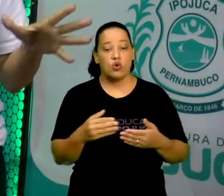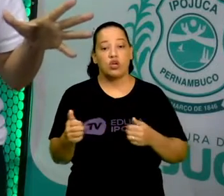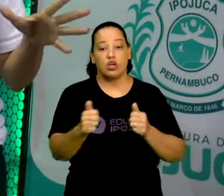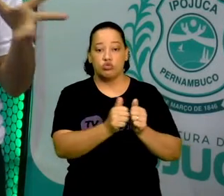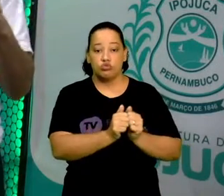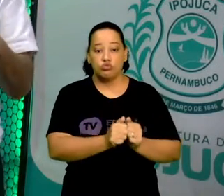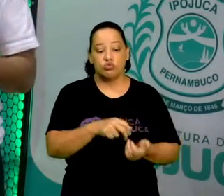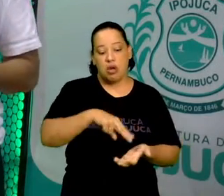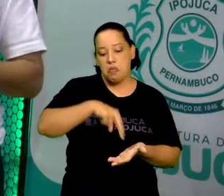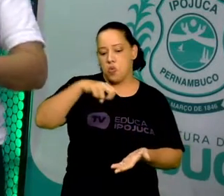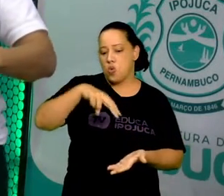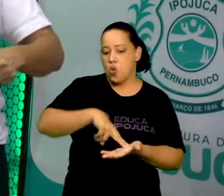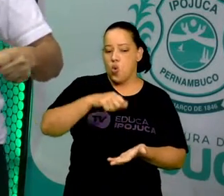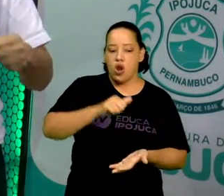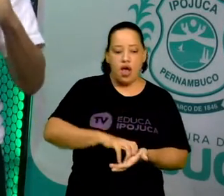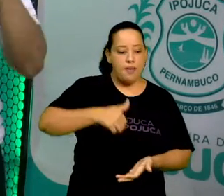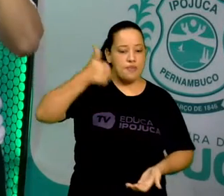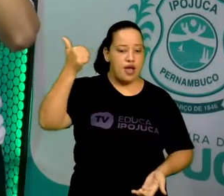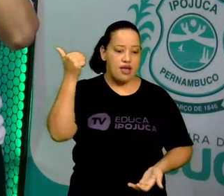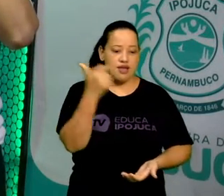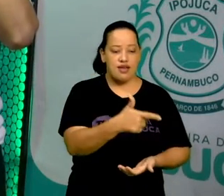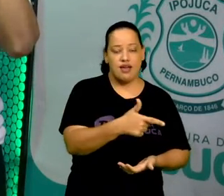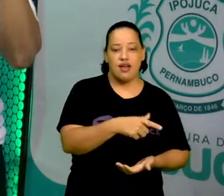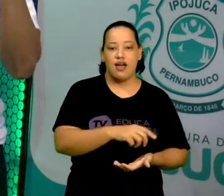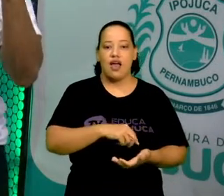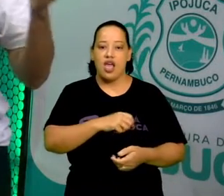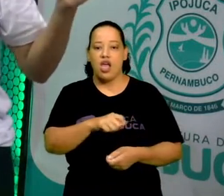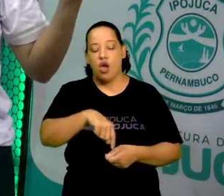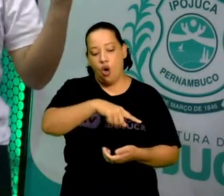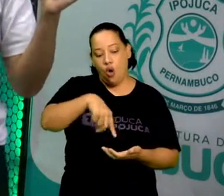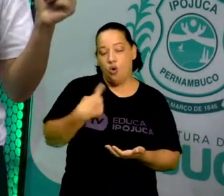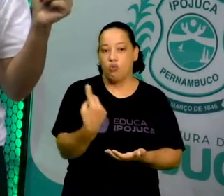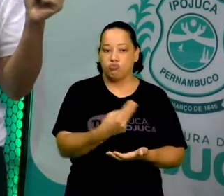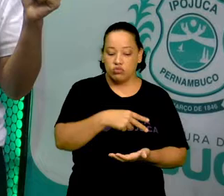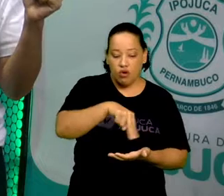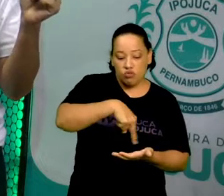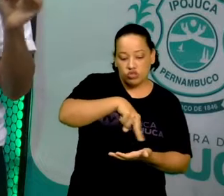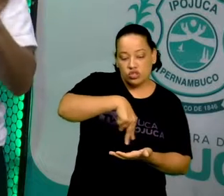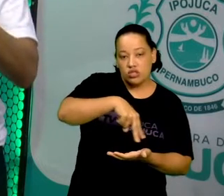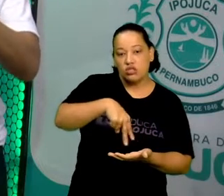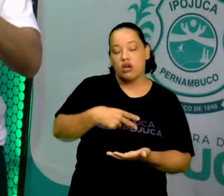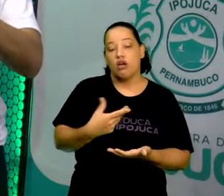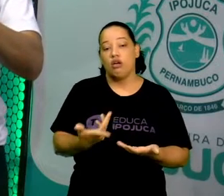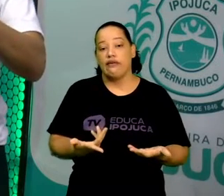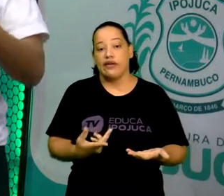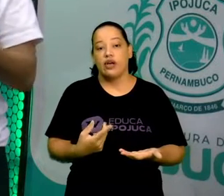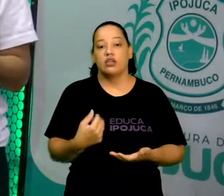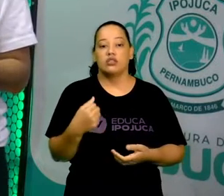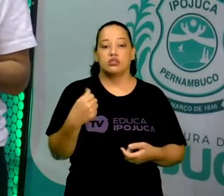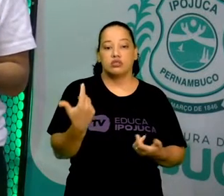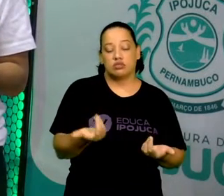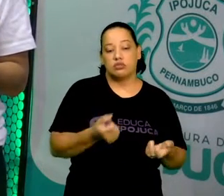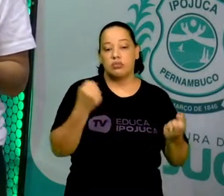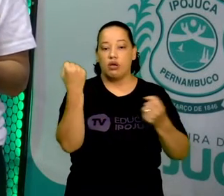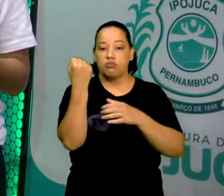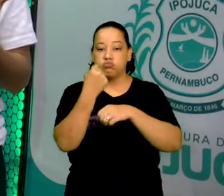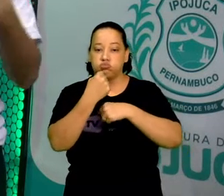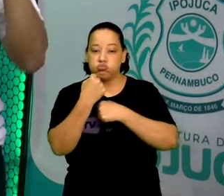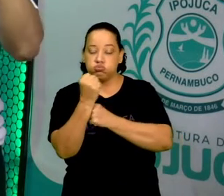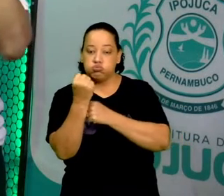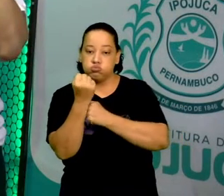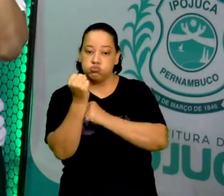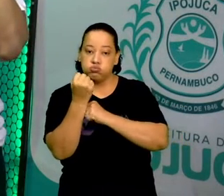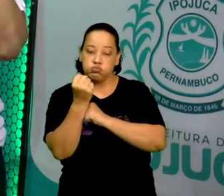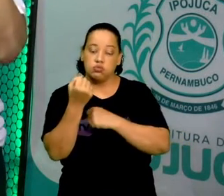tem pula mais quem roda mais vem a sua atenção ali girar o pião a coordenação motora